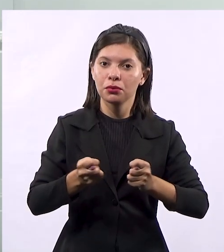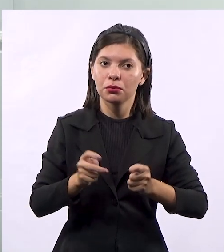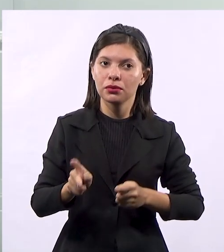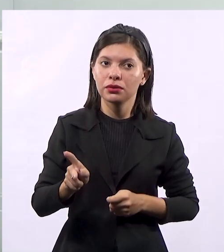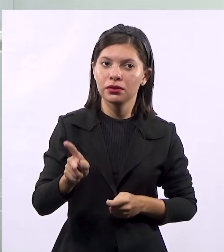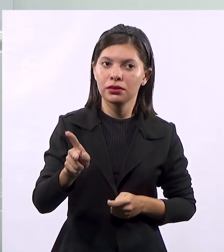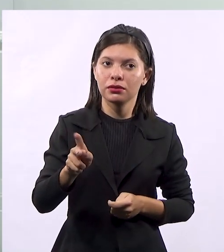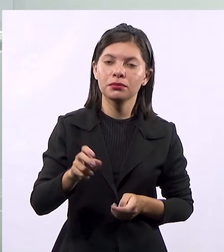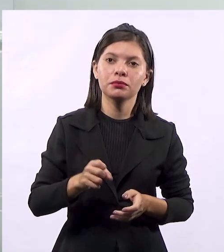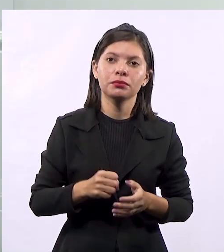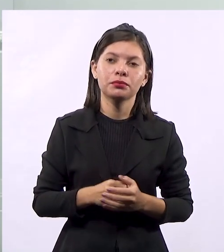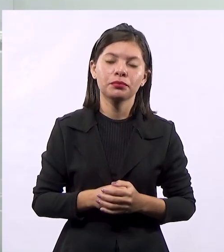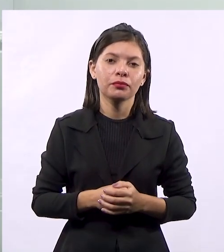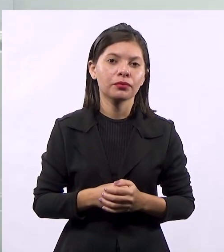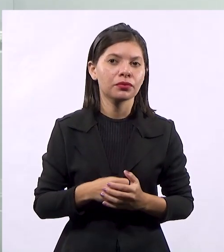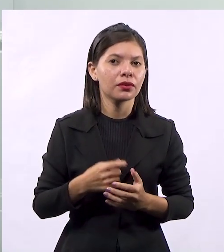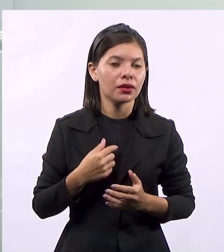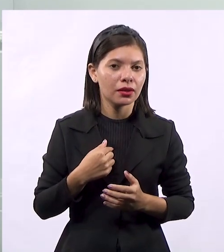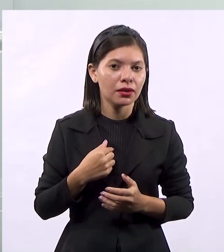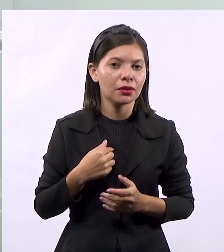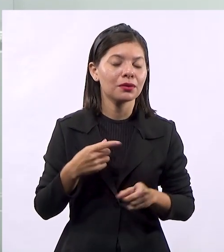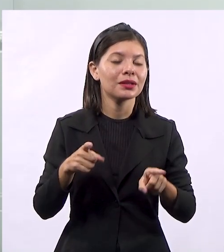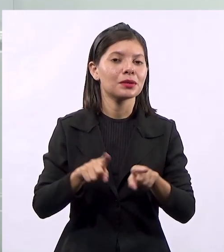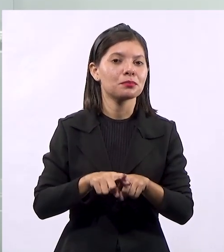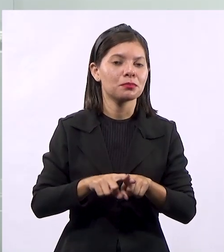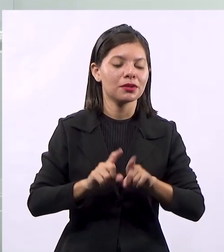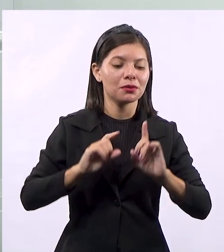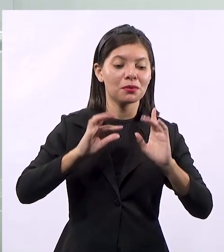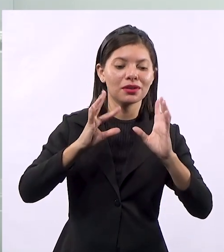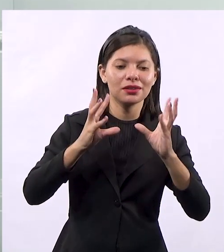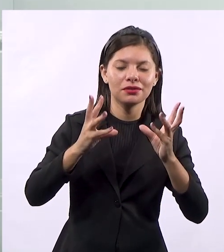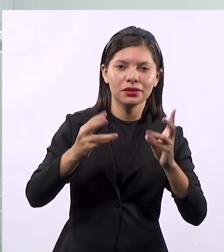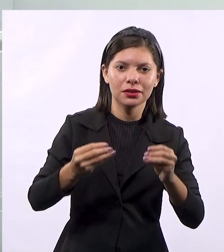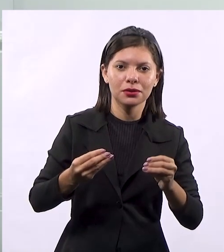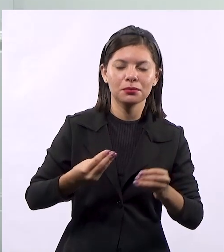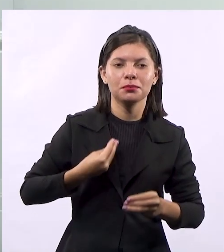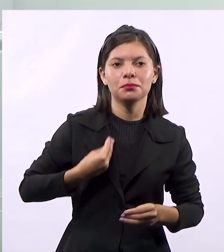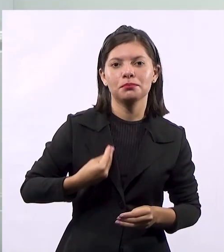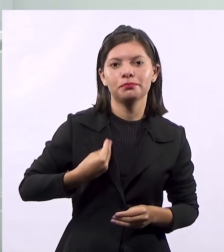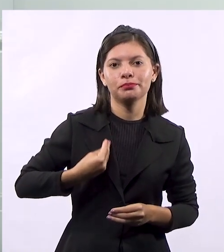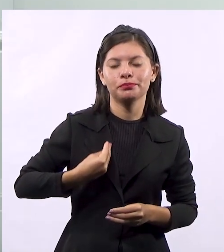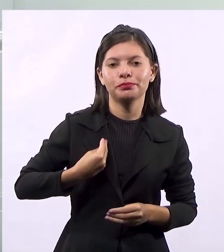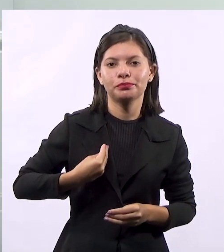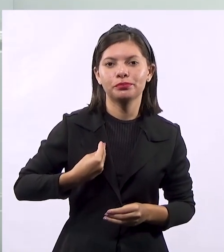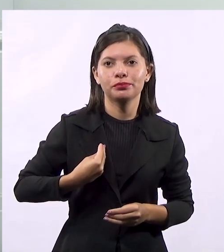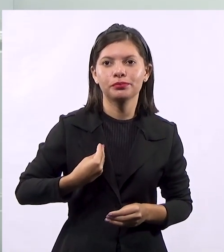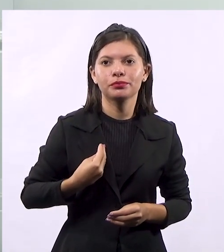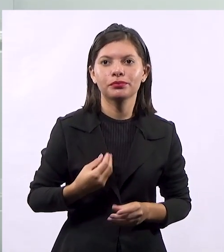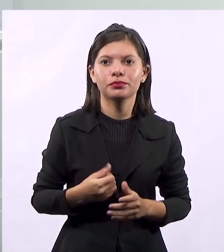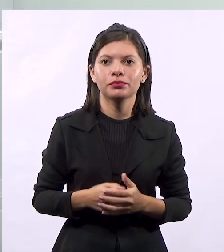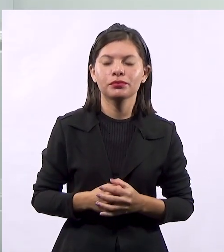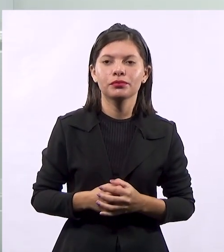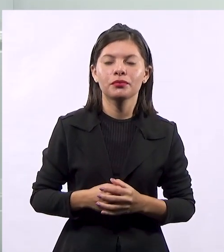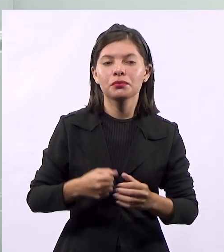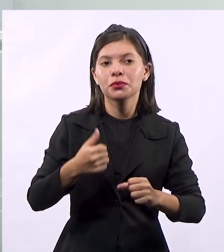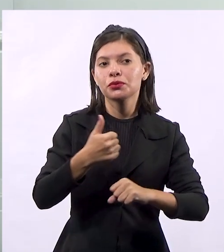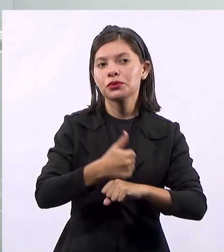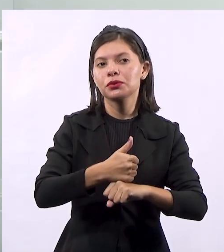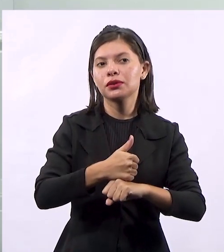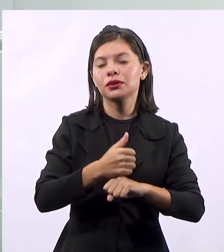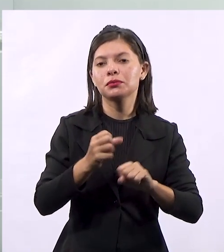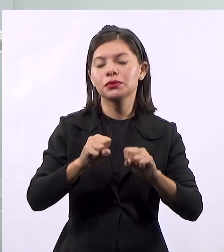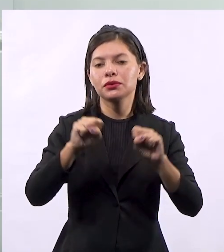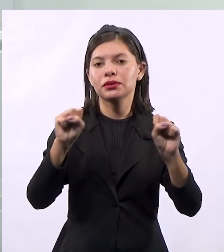certo? Então, eu participo do sistema econômico de modo ativo, à medida que eu